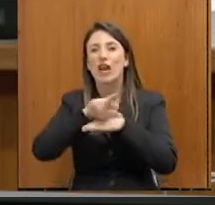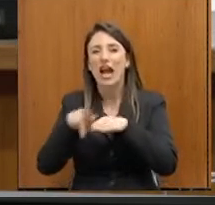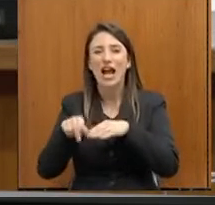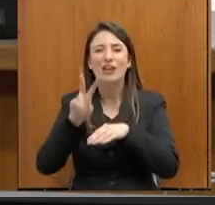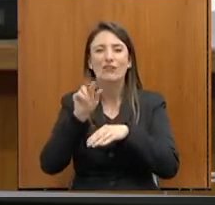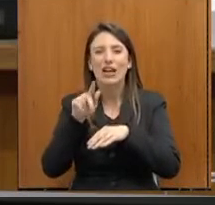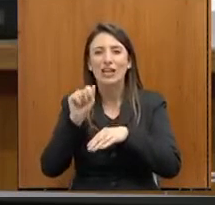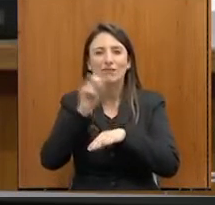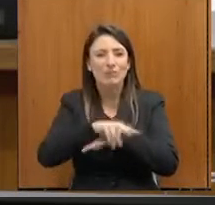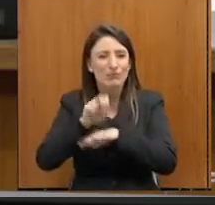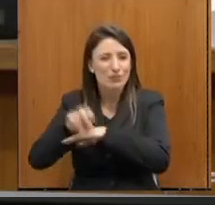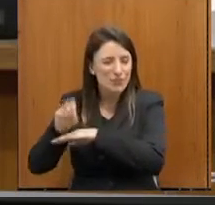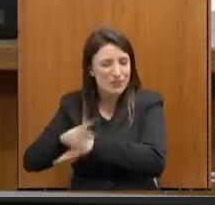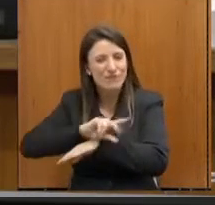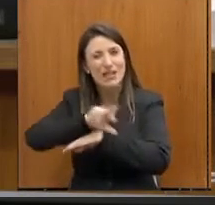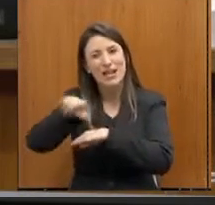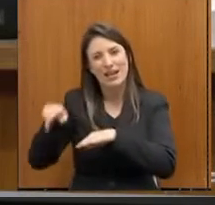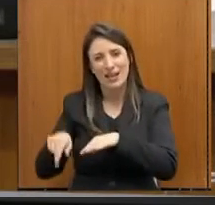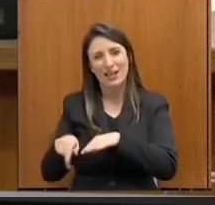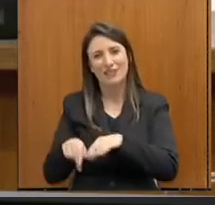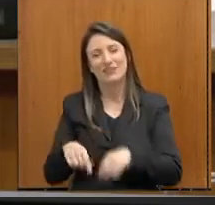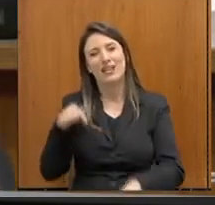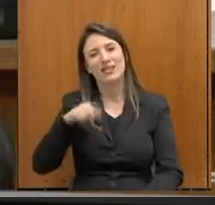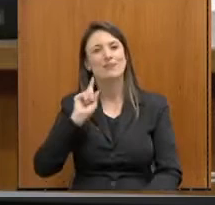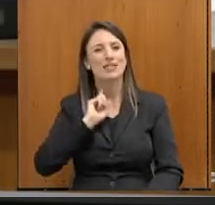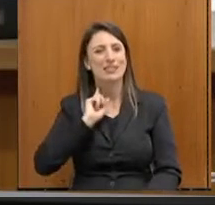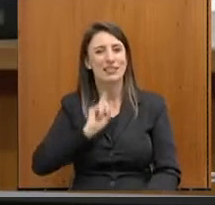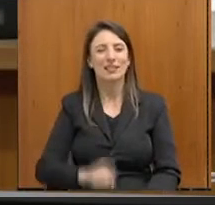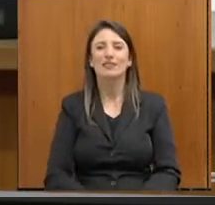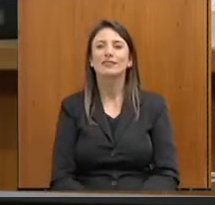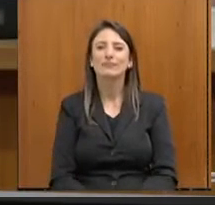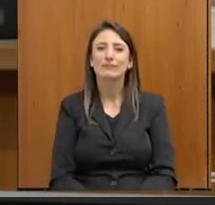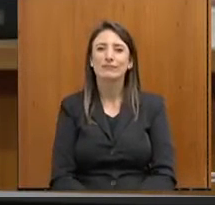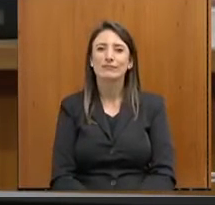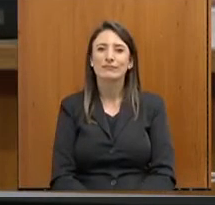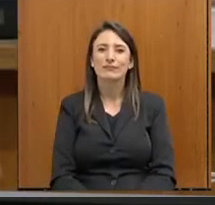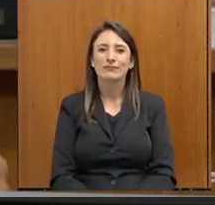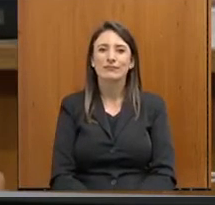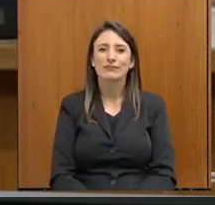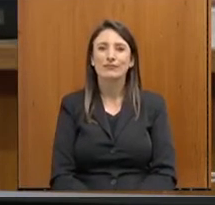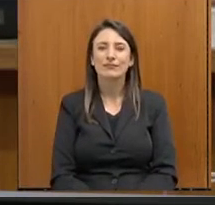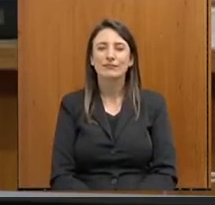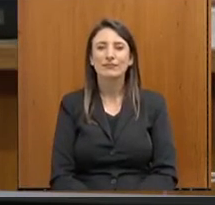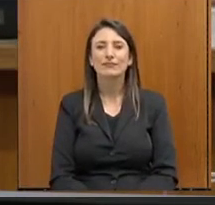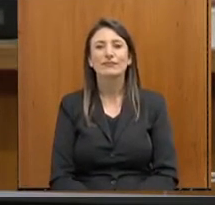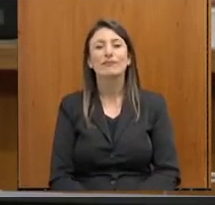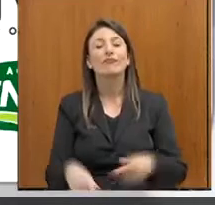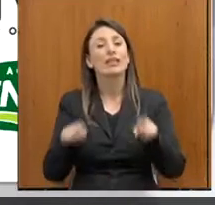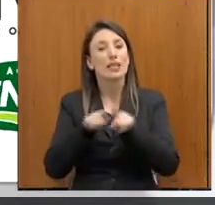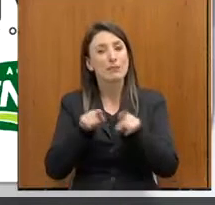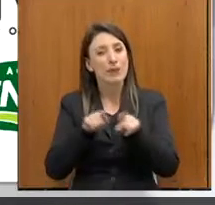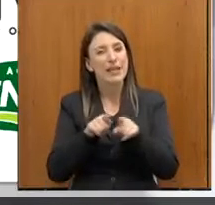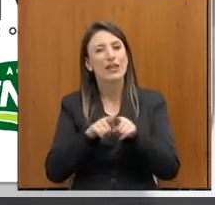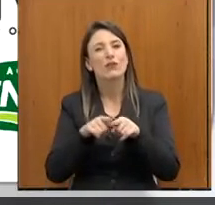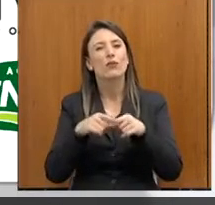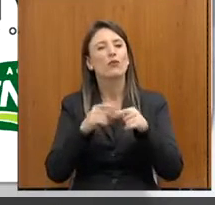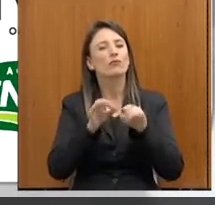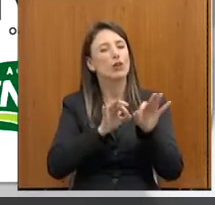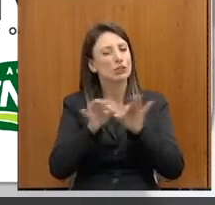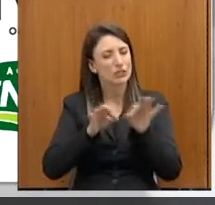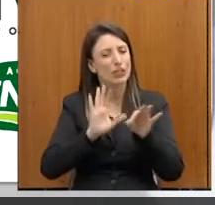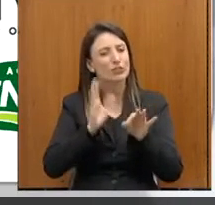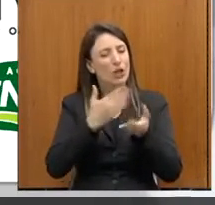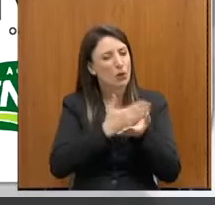Gerais temos também já com operações inicializados em 2021 e